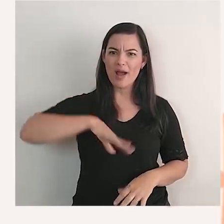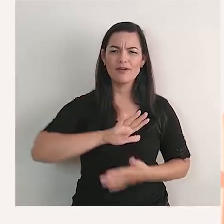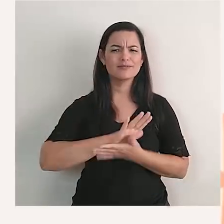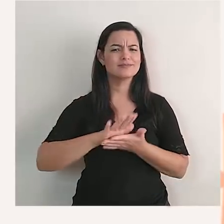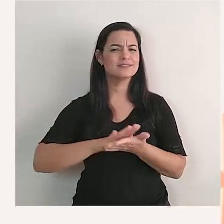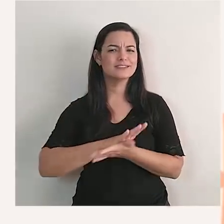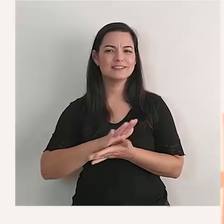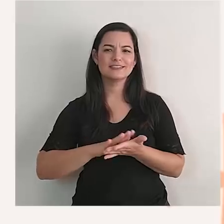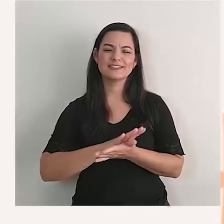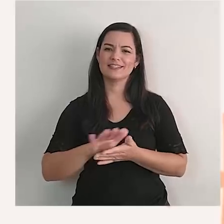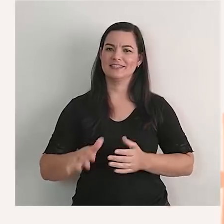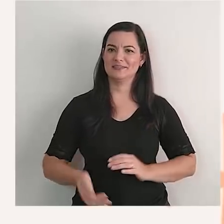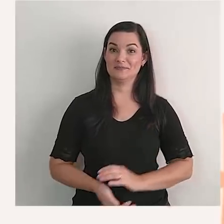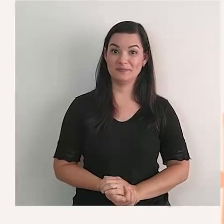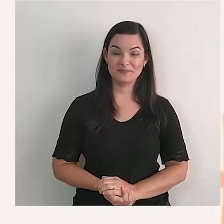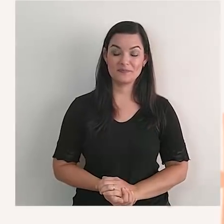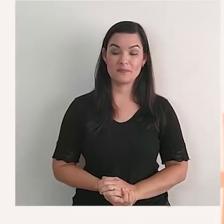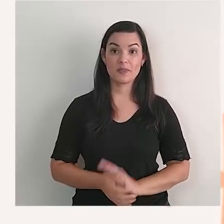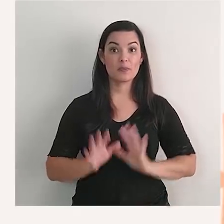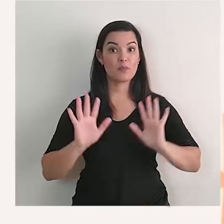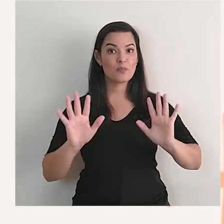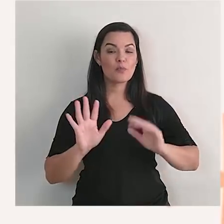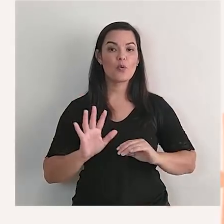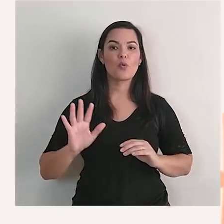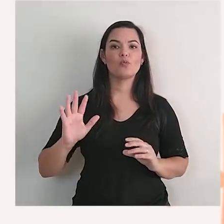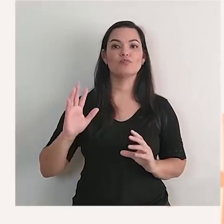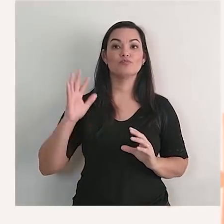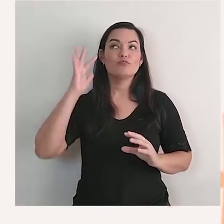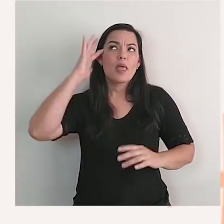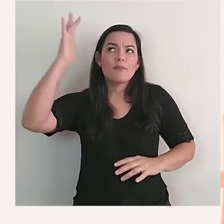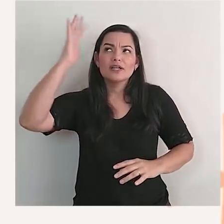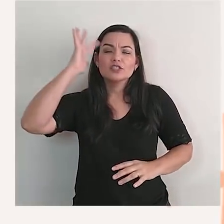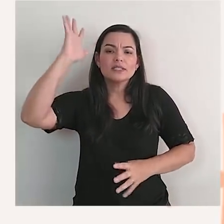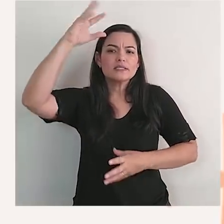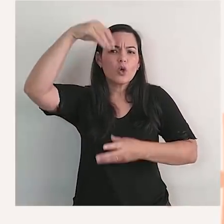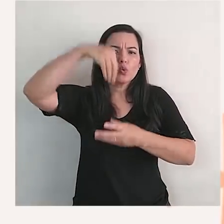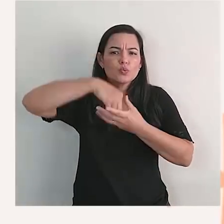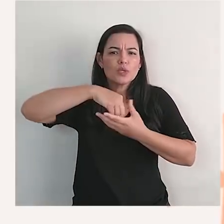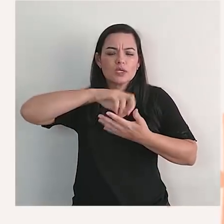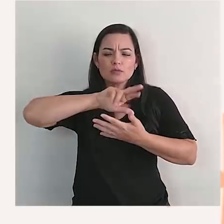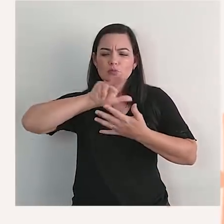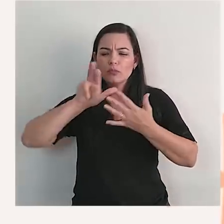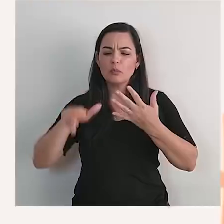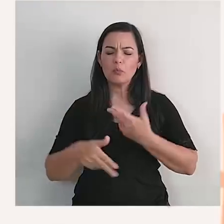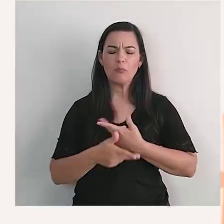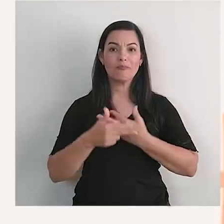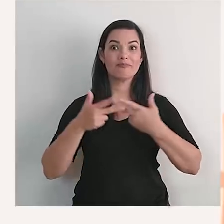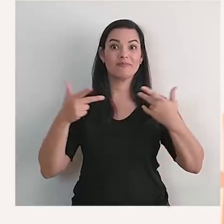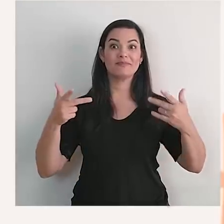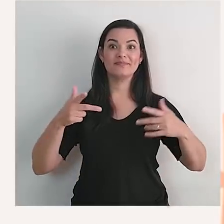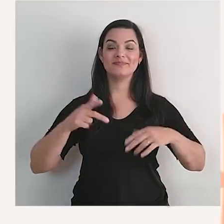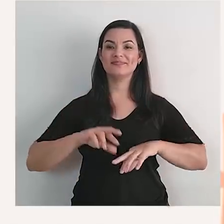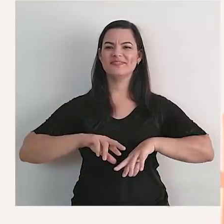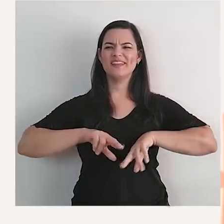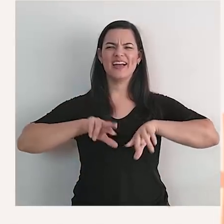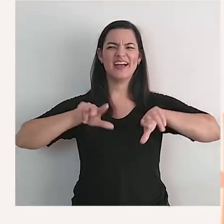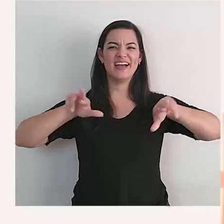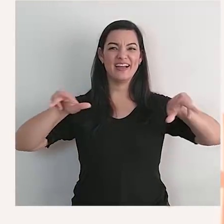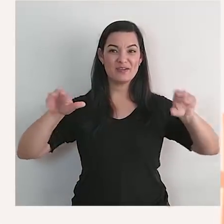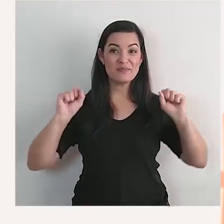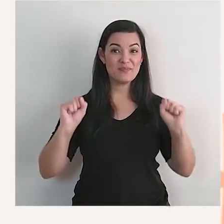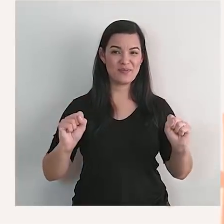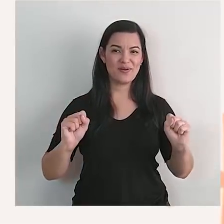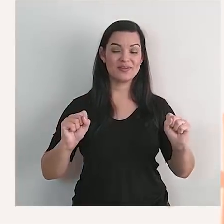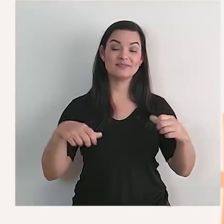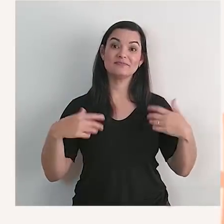ninguém. Bem, como o mundo da imaginação é um mundo que permite muitas coisas, olha